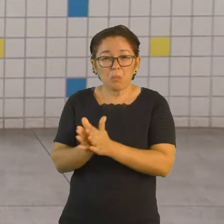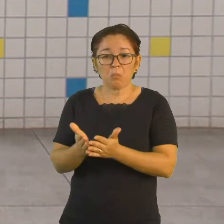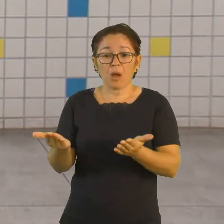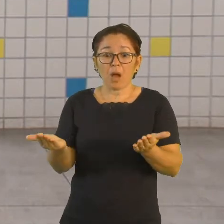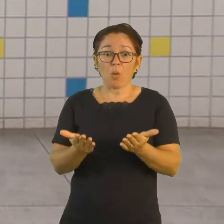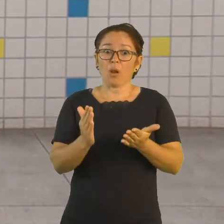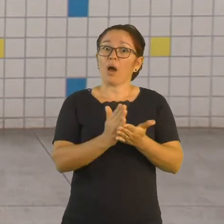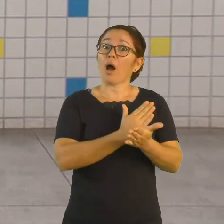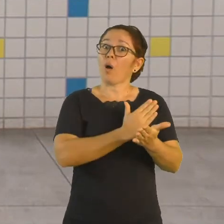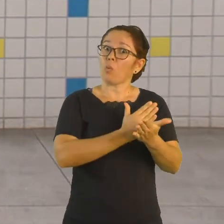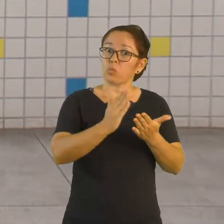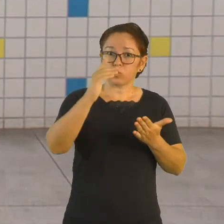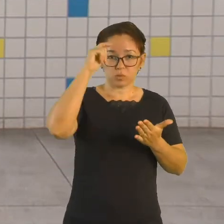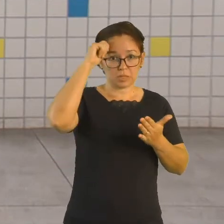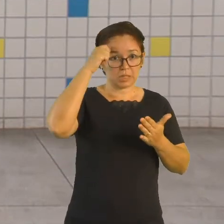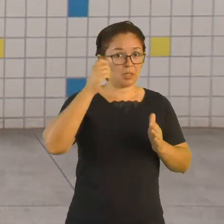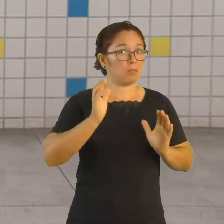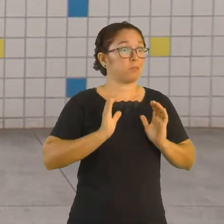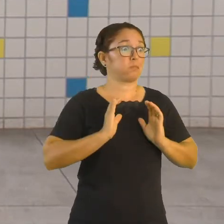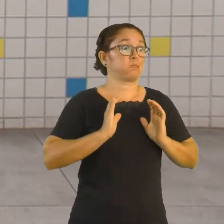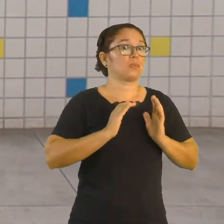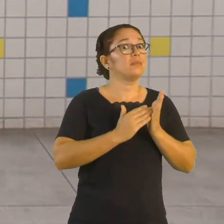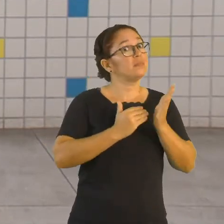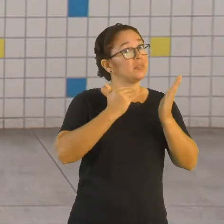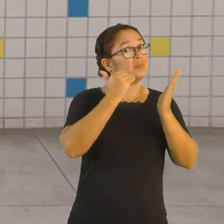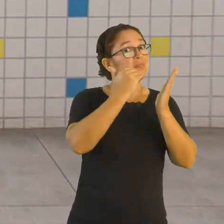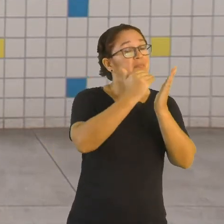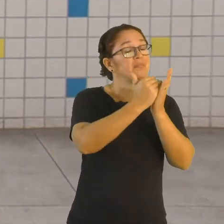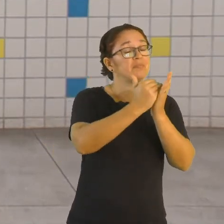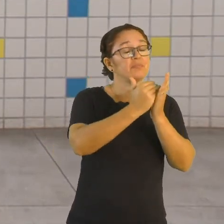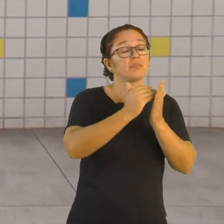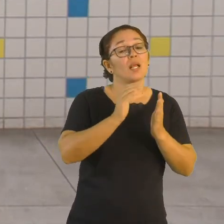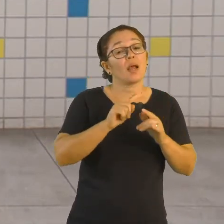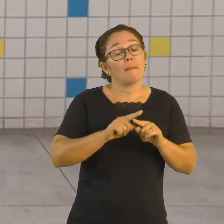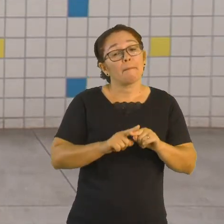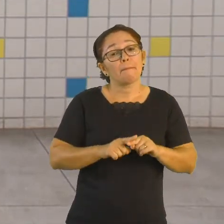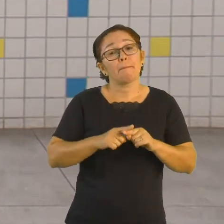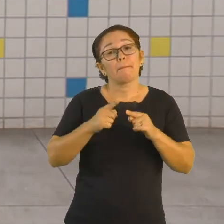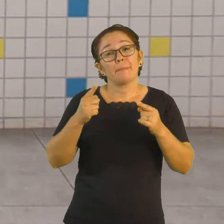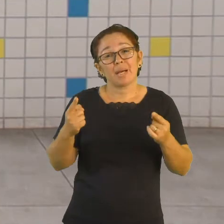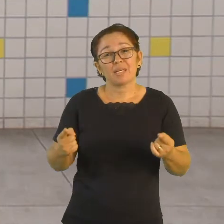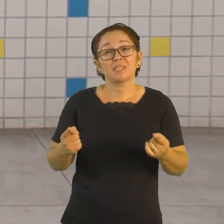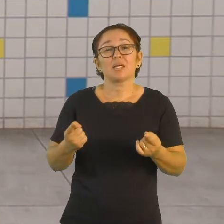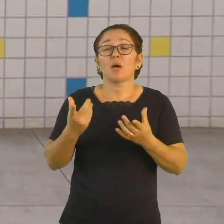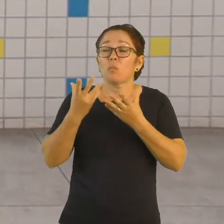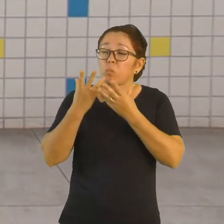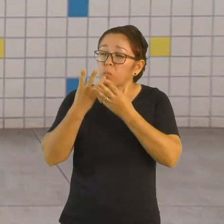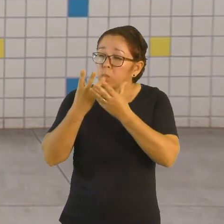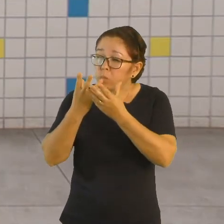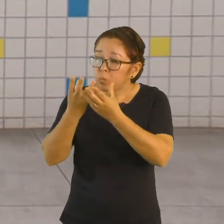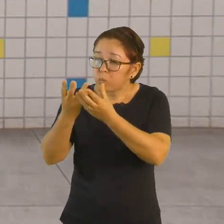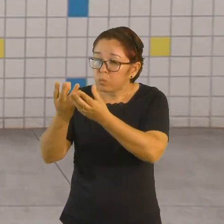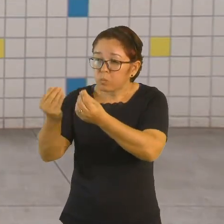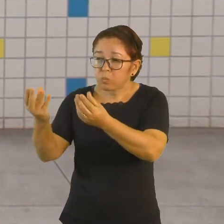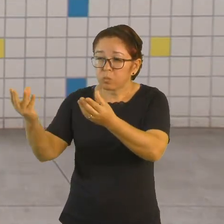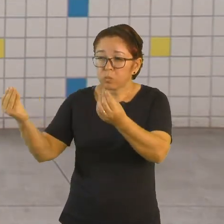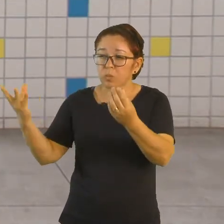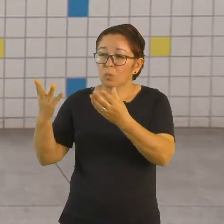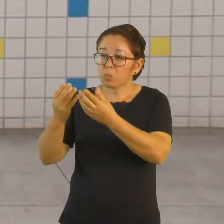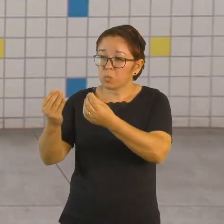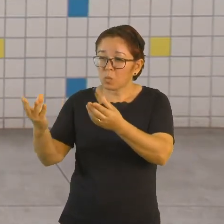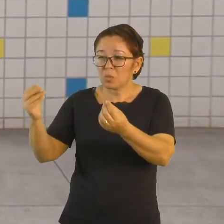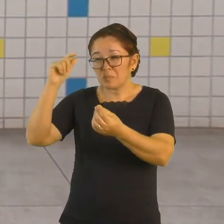17,8%. Apesar disso, gente, a população branca ainda é